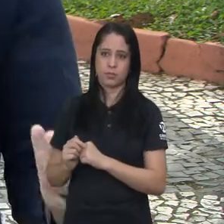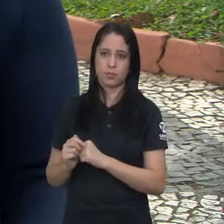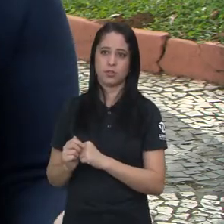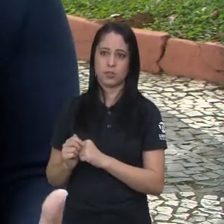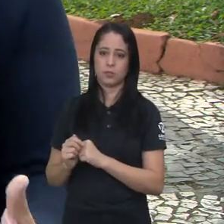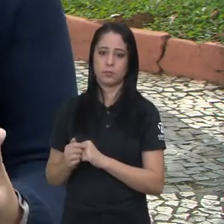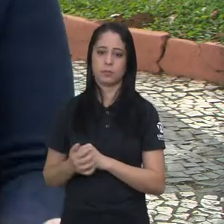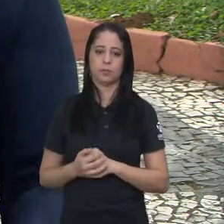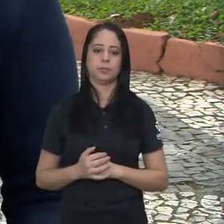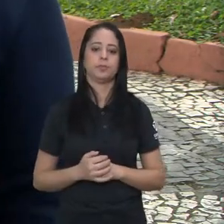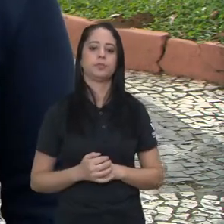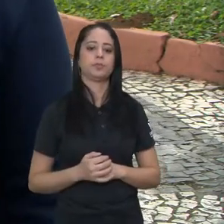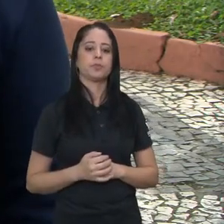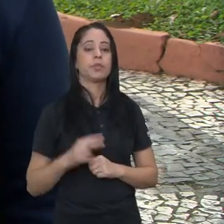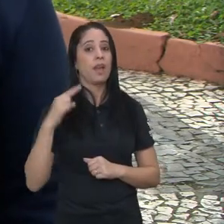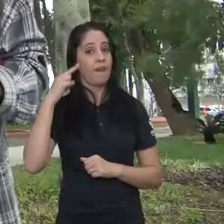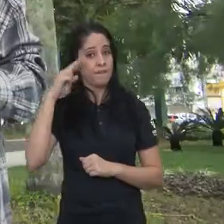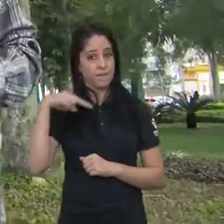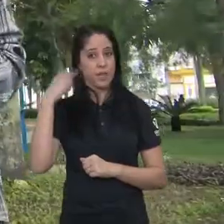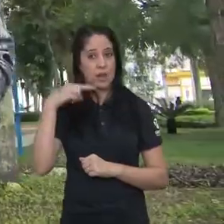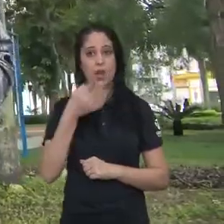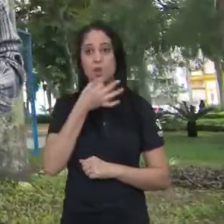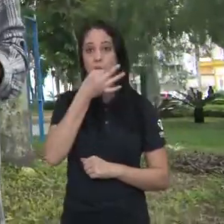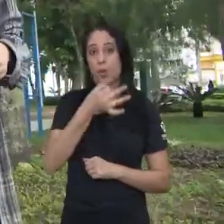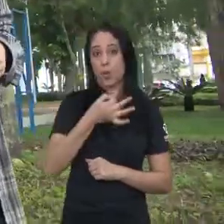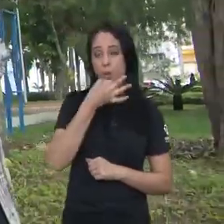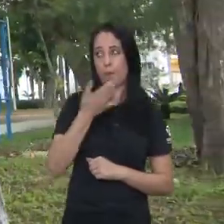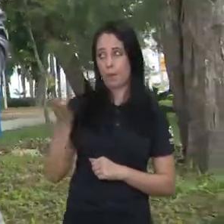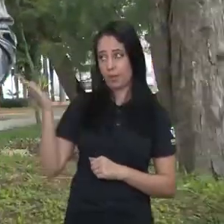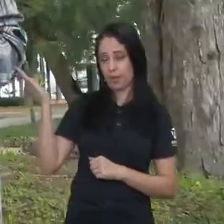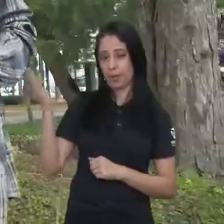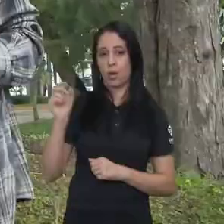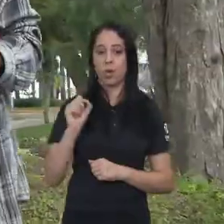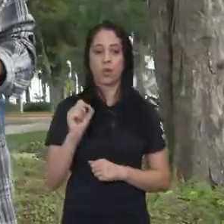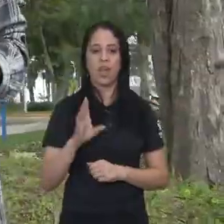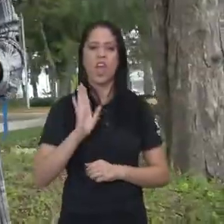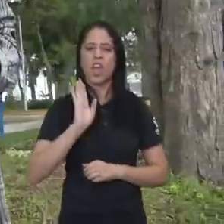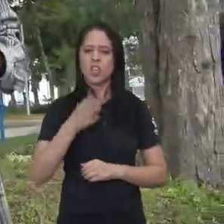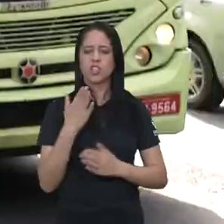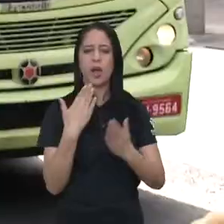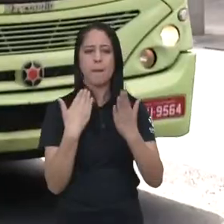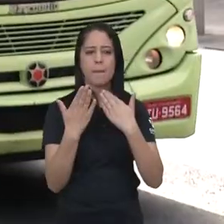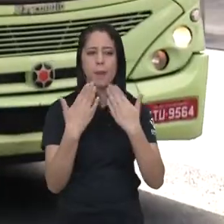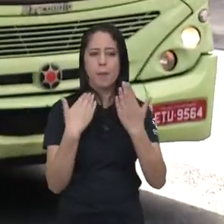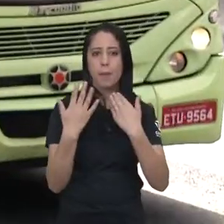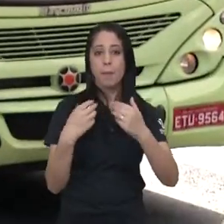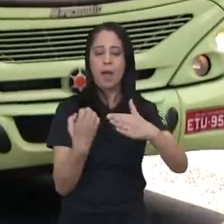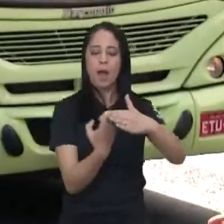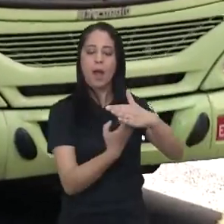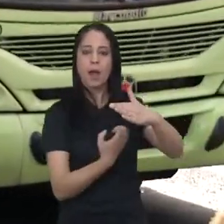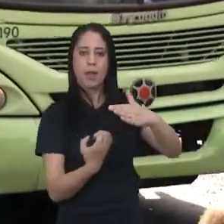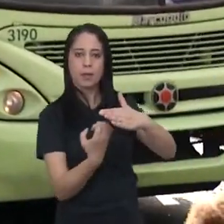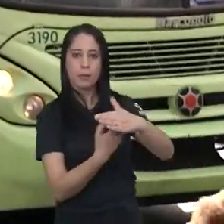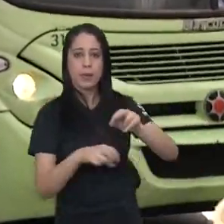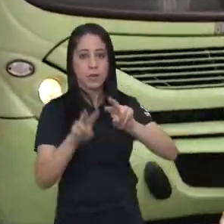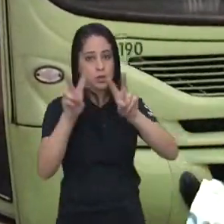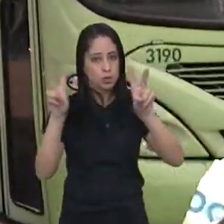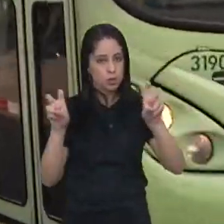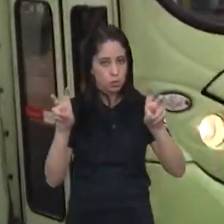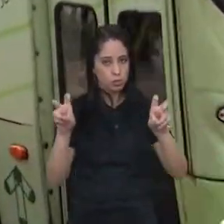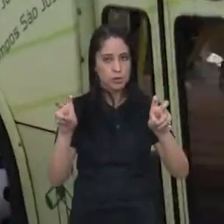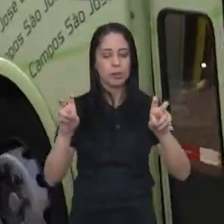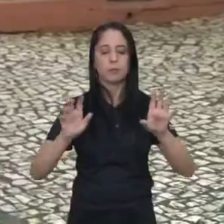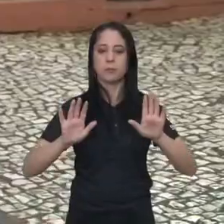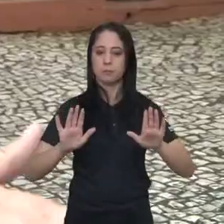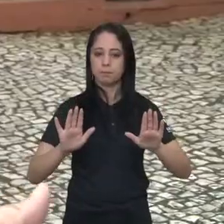não ter um banheiro para poderem usar a vereador argumenta ainda que foram realizadas conversas com as empresas de ônibus